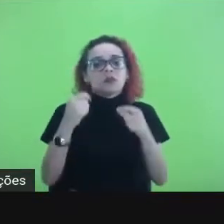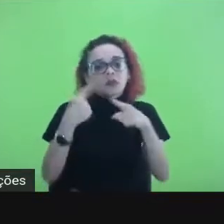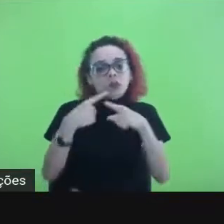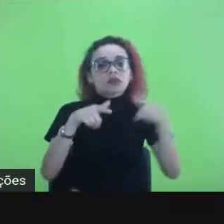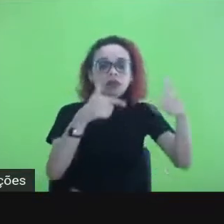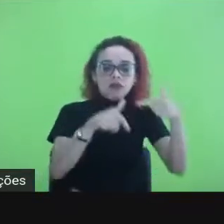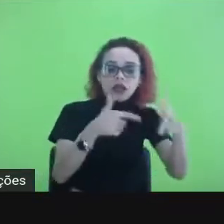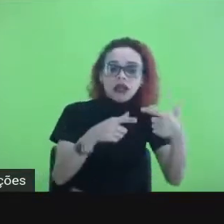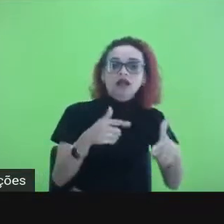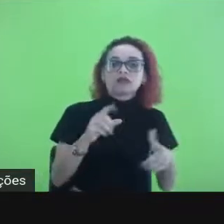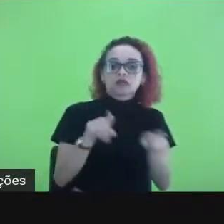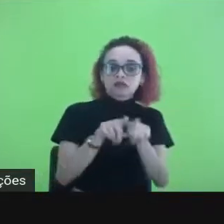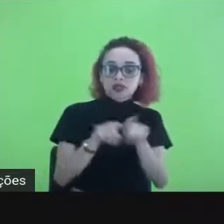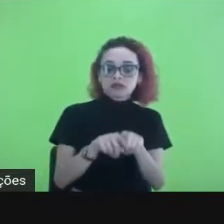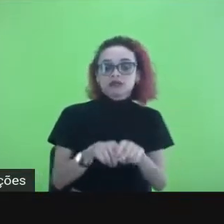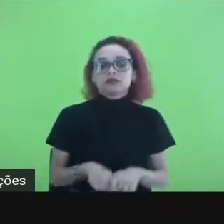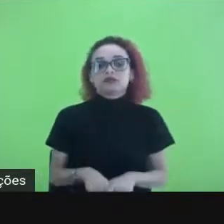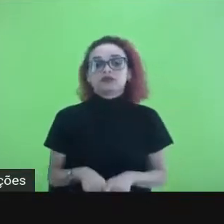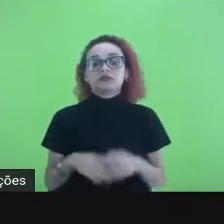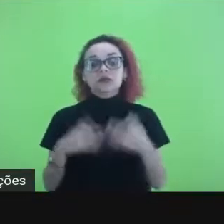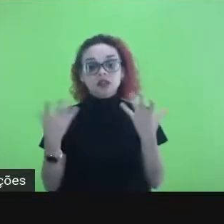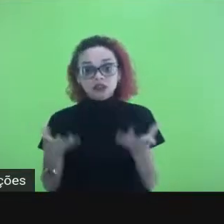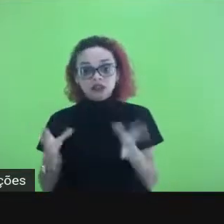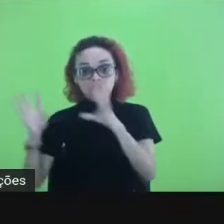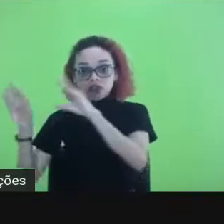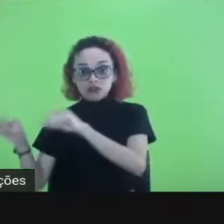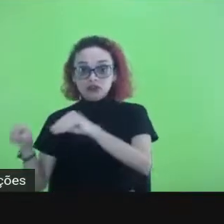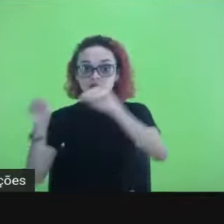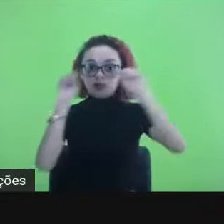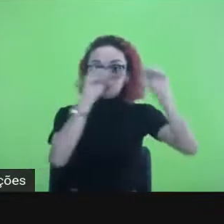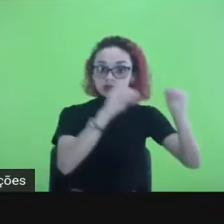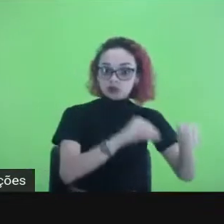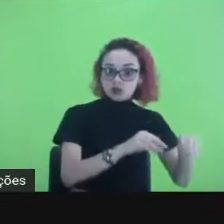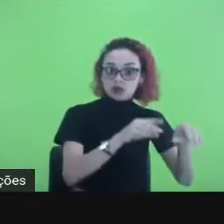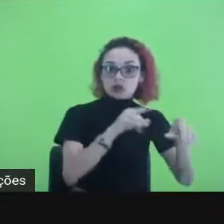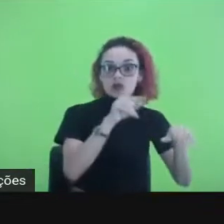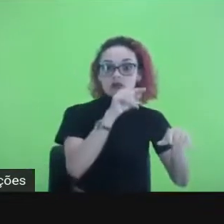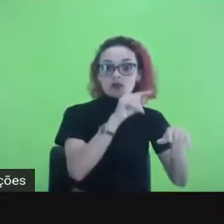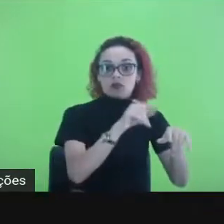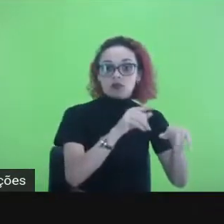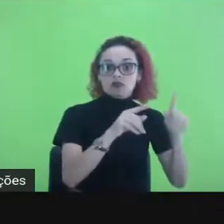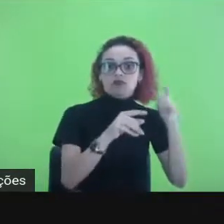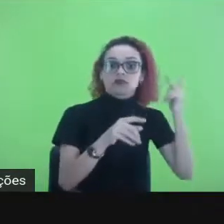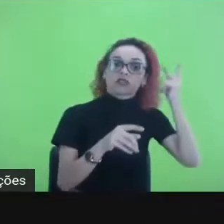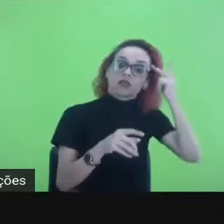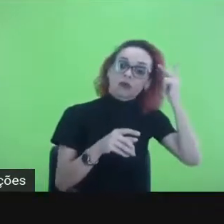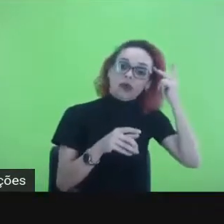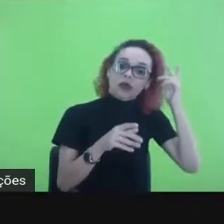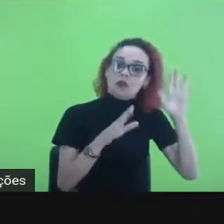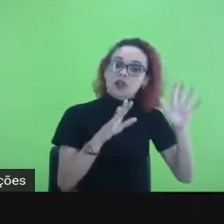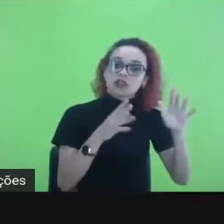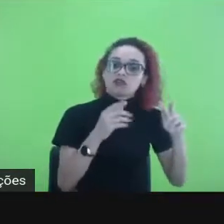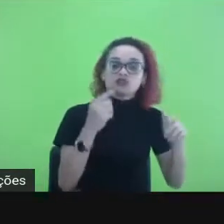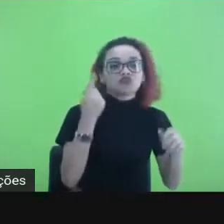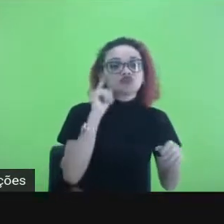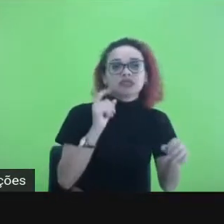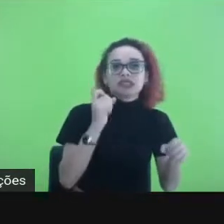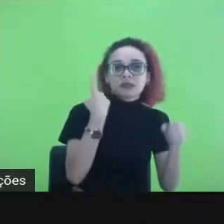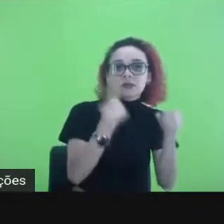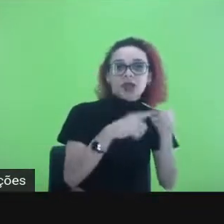também. E aí a gente se mudou para um bairro que, na verdade, nessa época eu nem sei se era um bairro